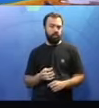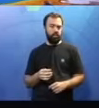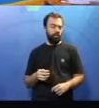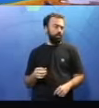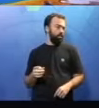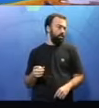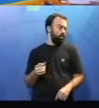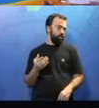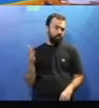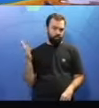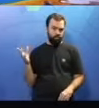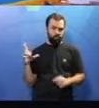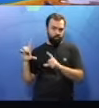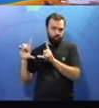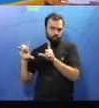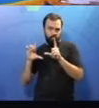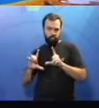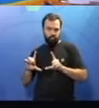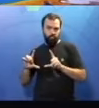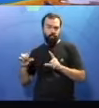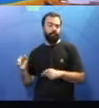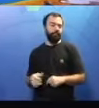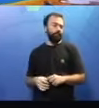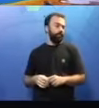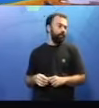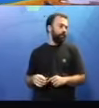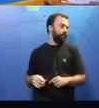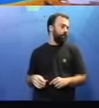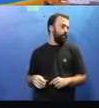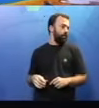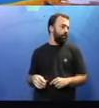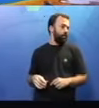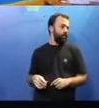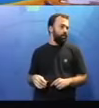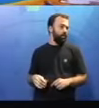bastonete, e aquela em formato de cocos.